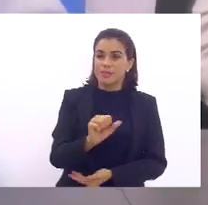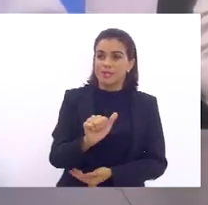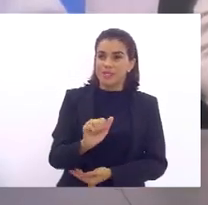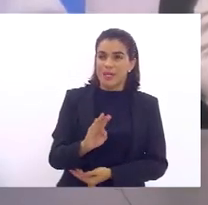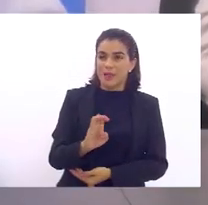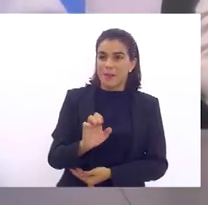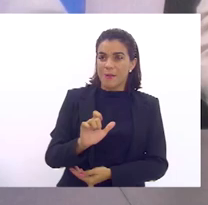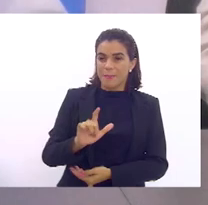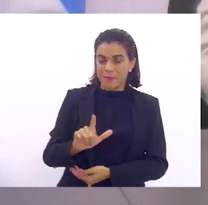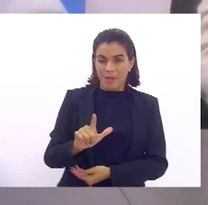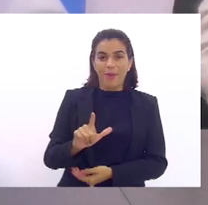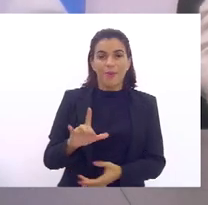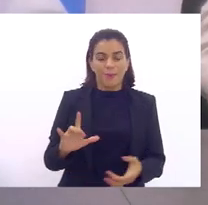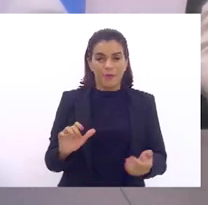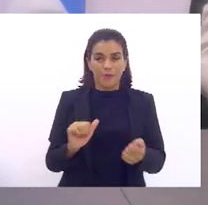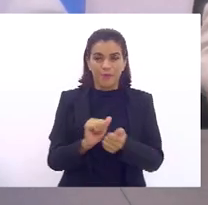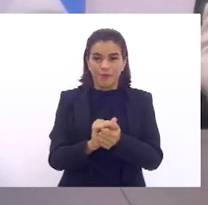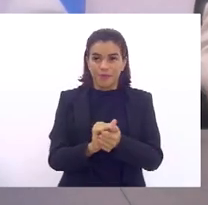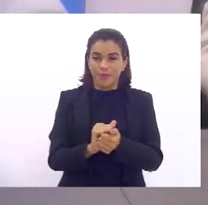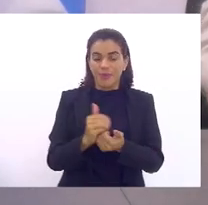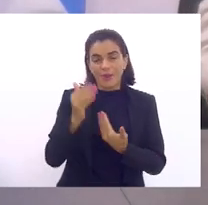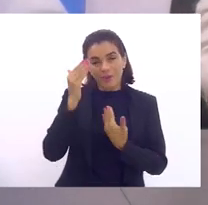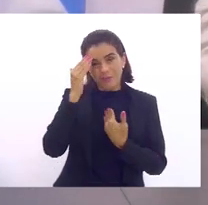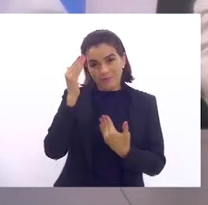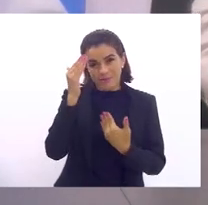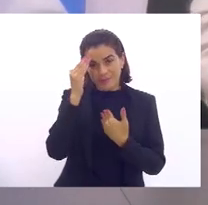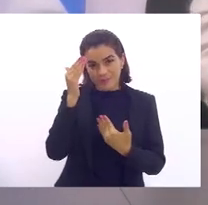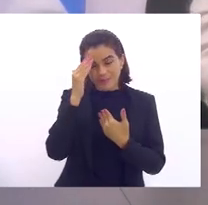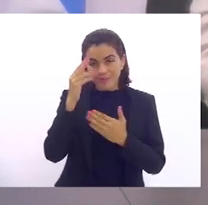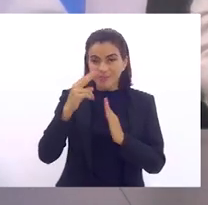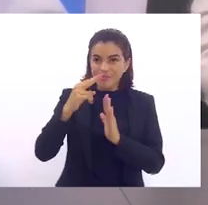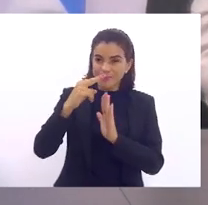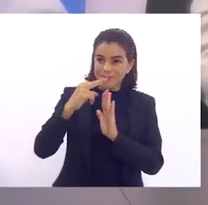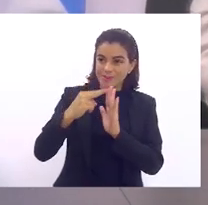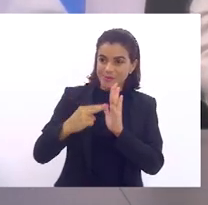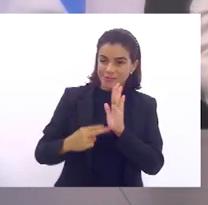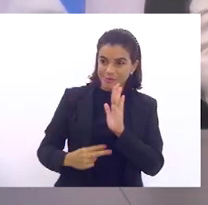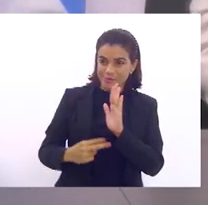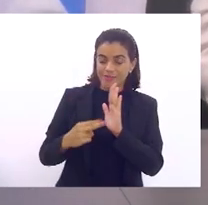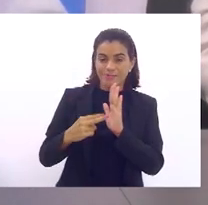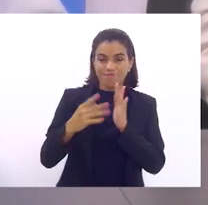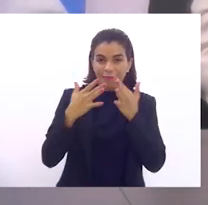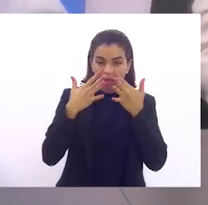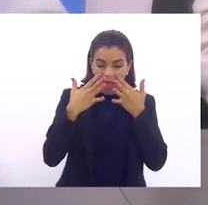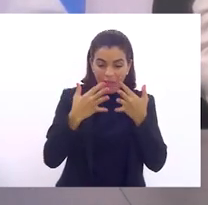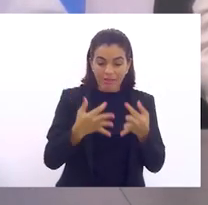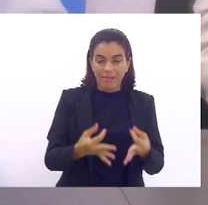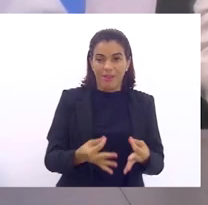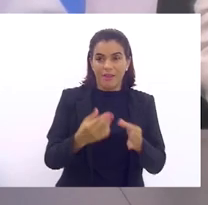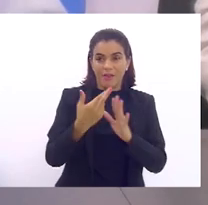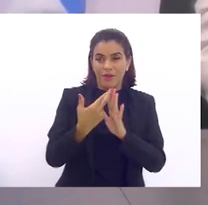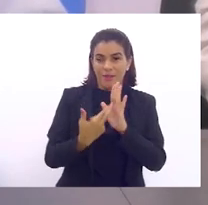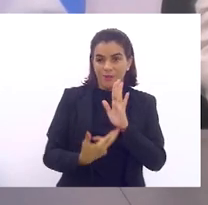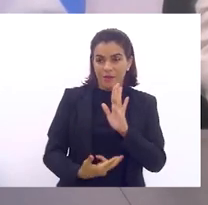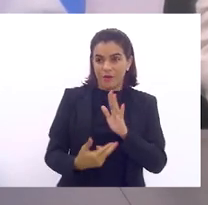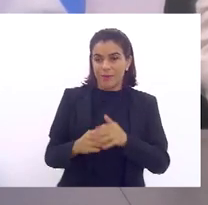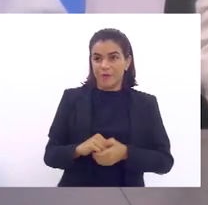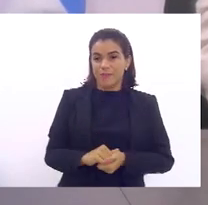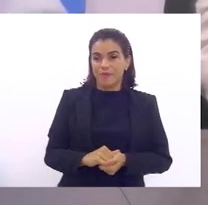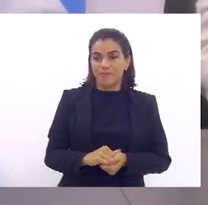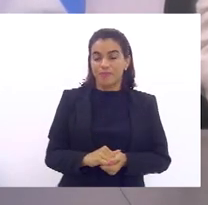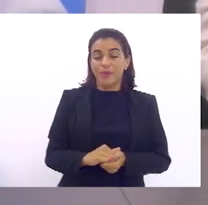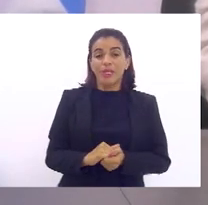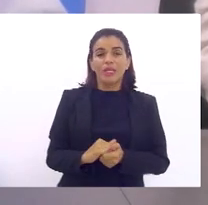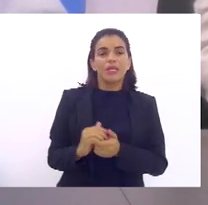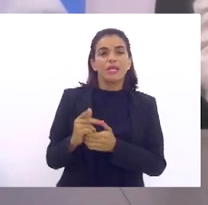saiu juntamente com Isabel Mansur então muito obrigada também pela leitura eh atenta a esse relatório e a diagramação